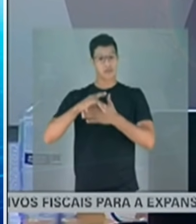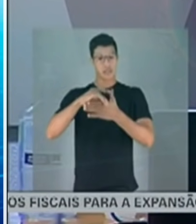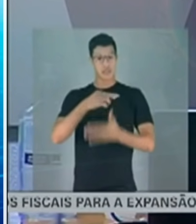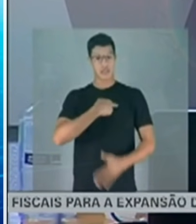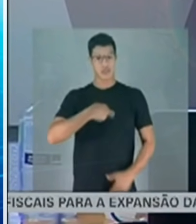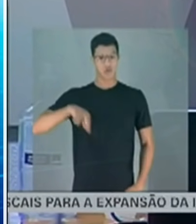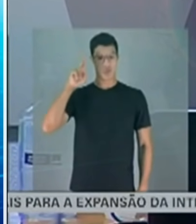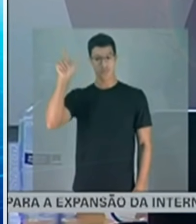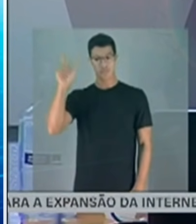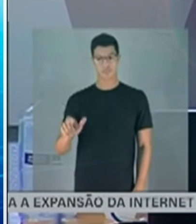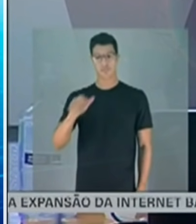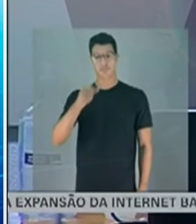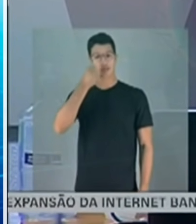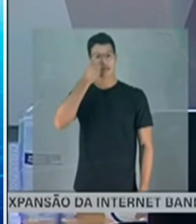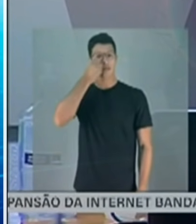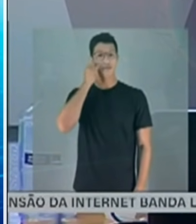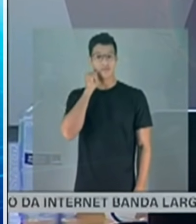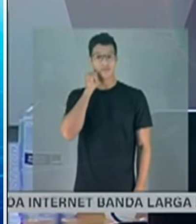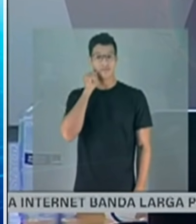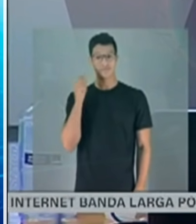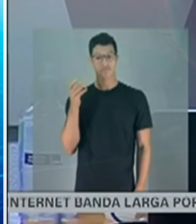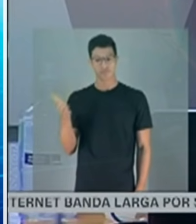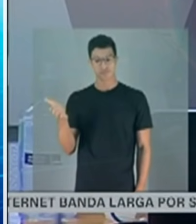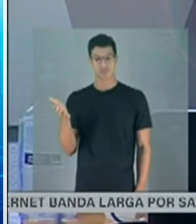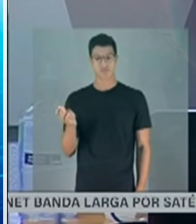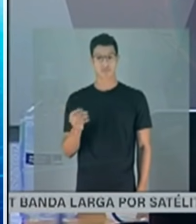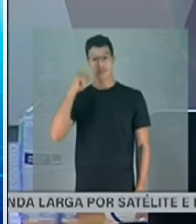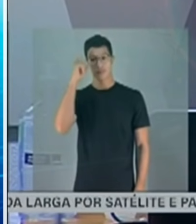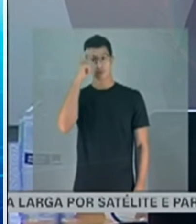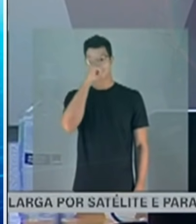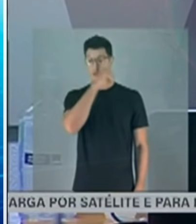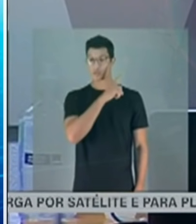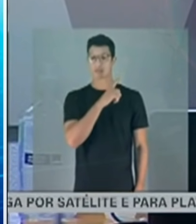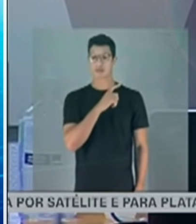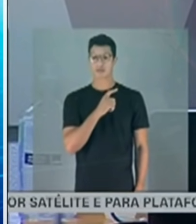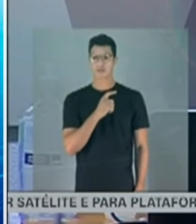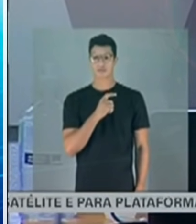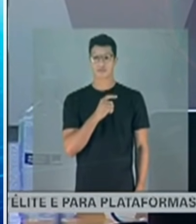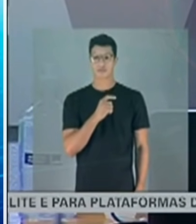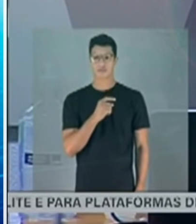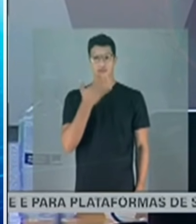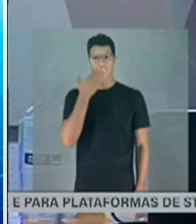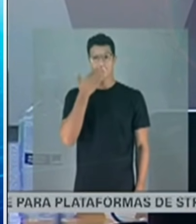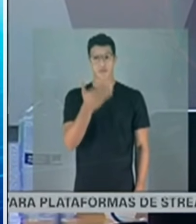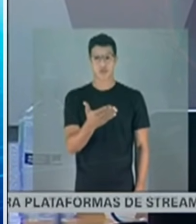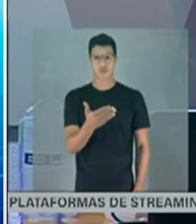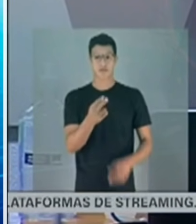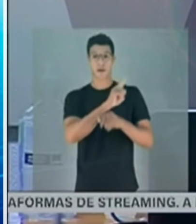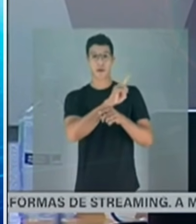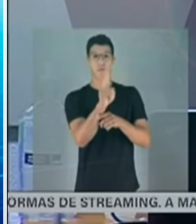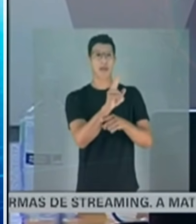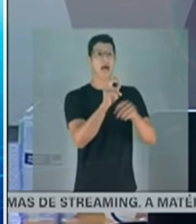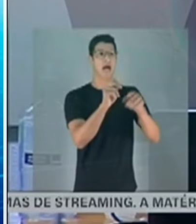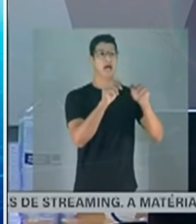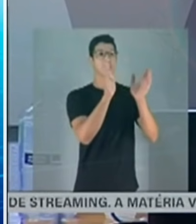da envergadura do pastor Silas Malafaia dificilmente pediria para nomear A ou B num